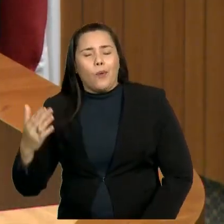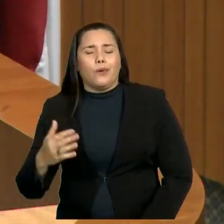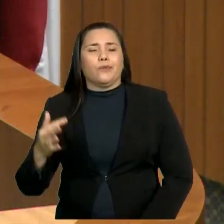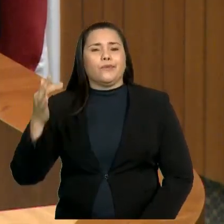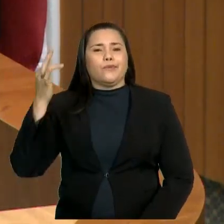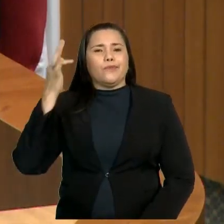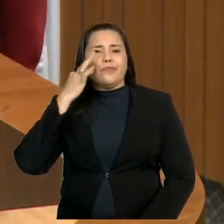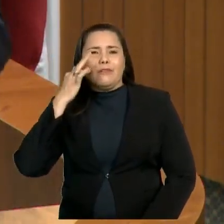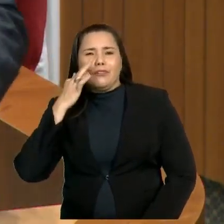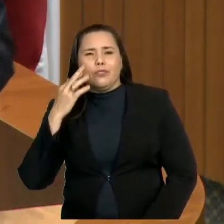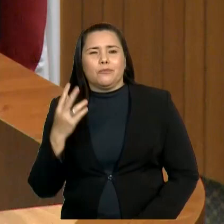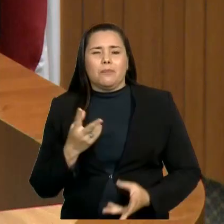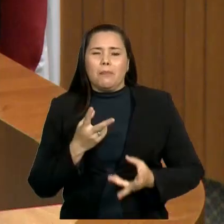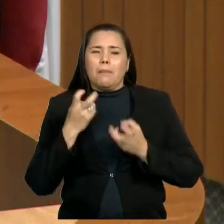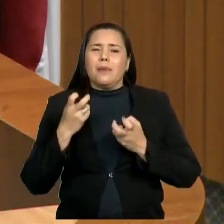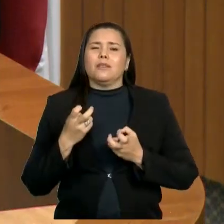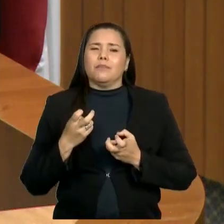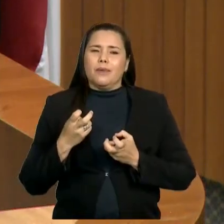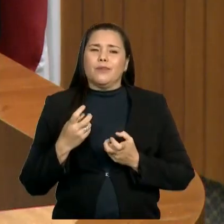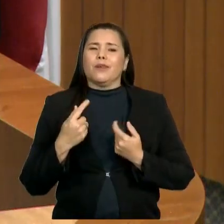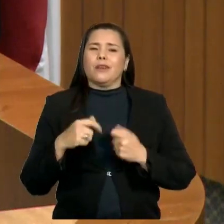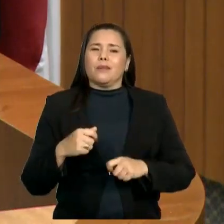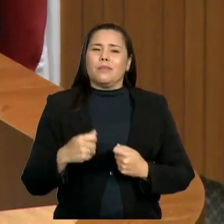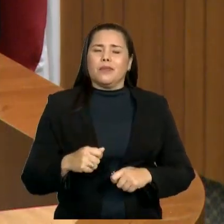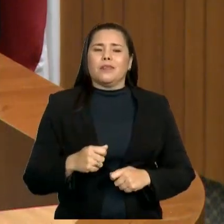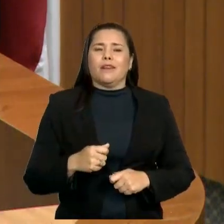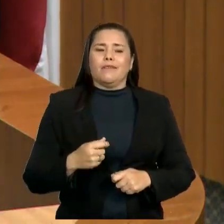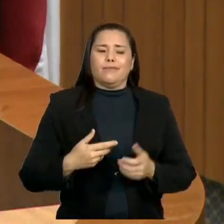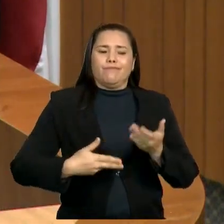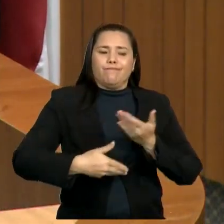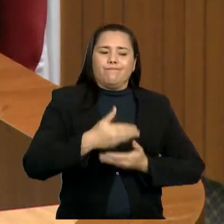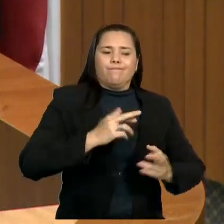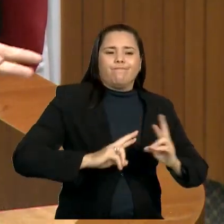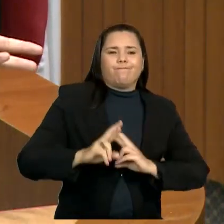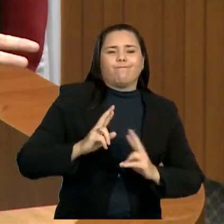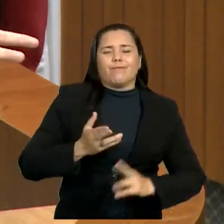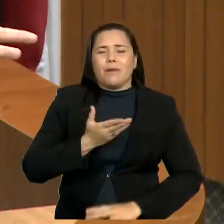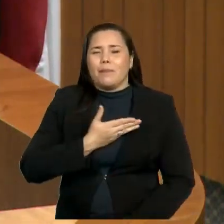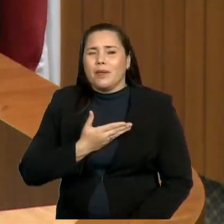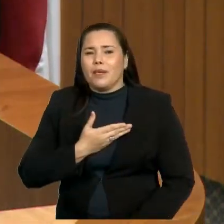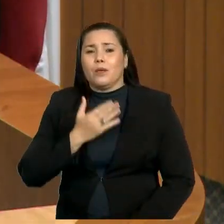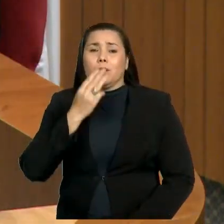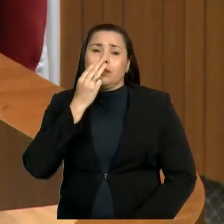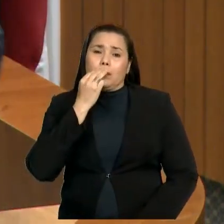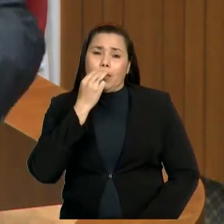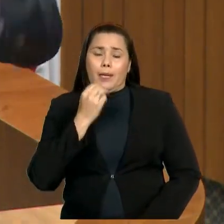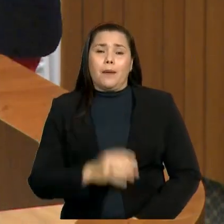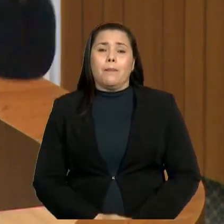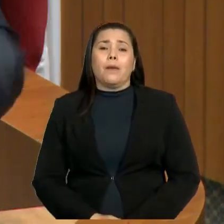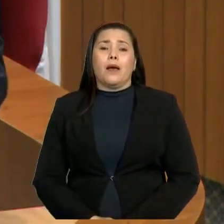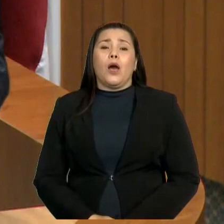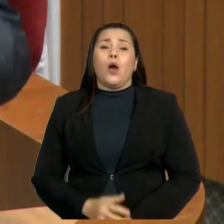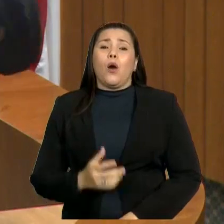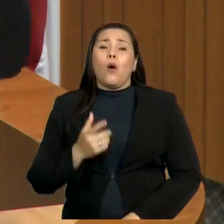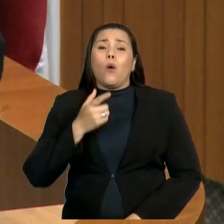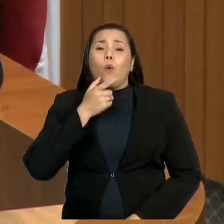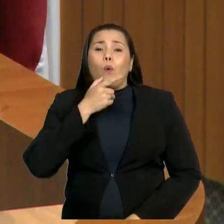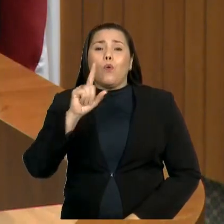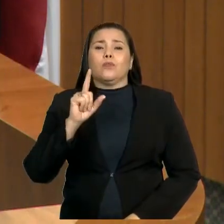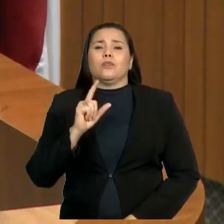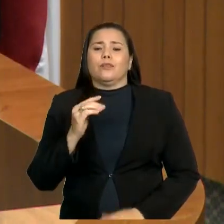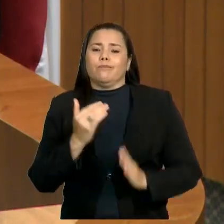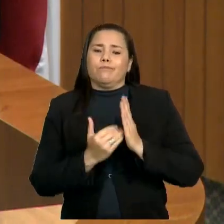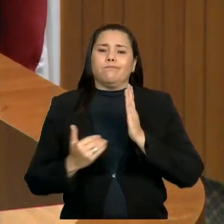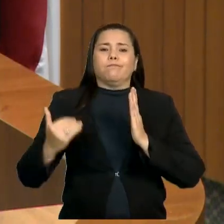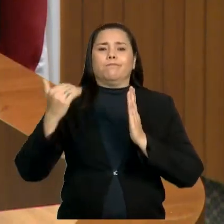então assim ele é incoerente mas ele tá sendo coerente porque Flávio Dino sempre foi